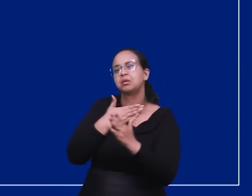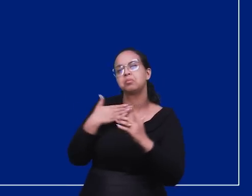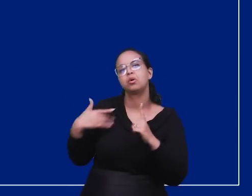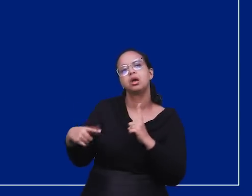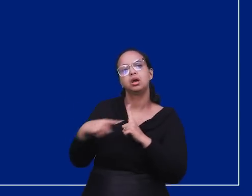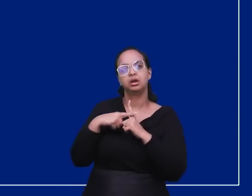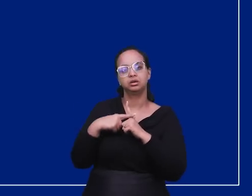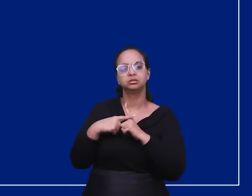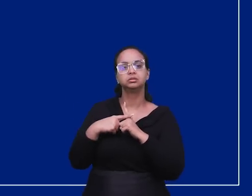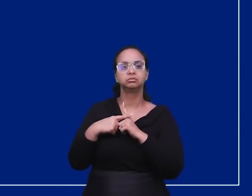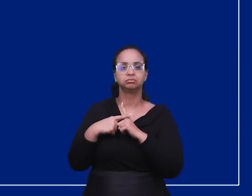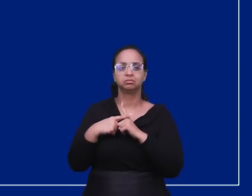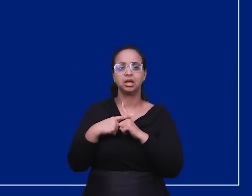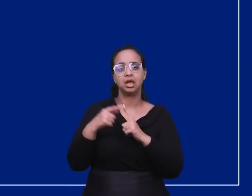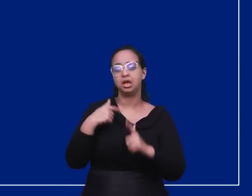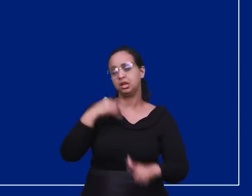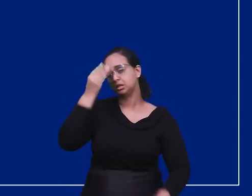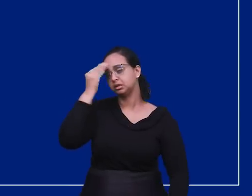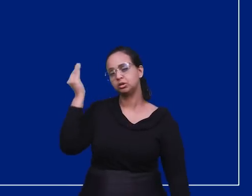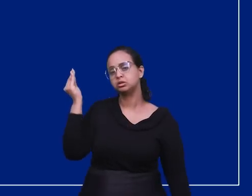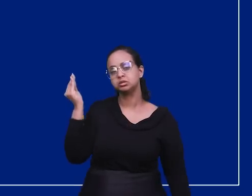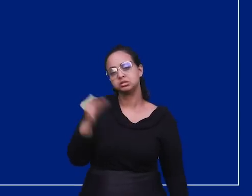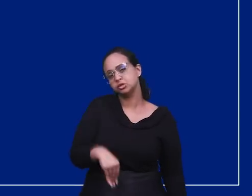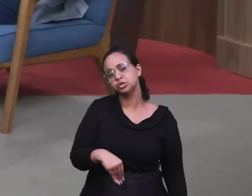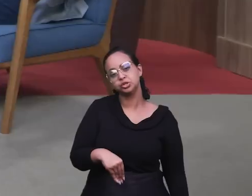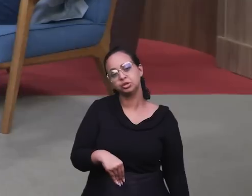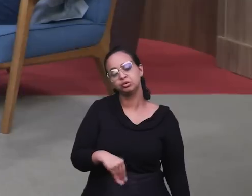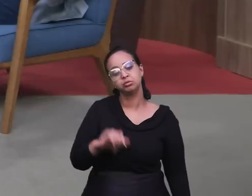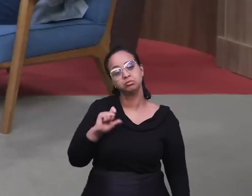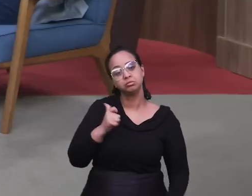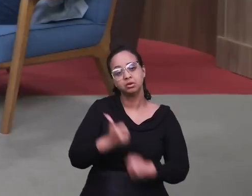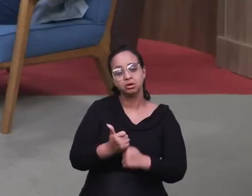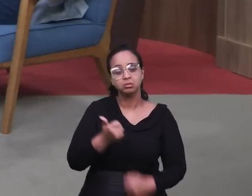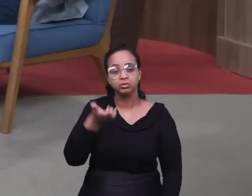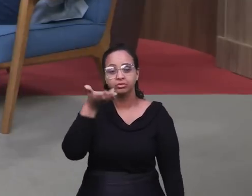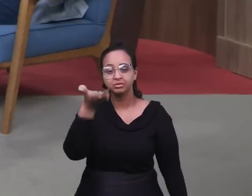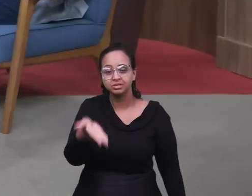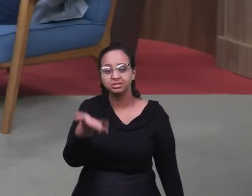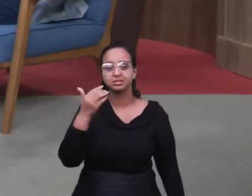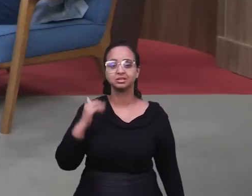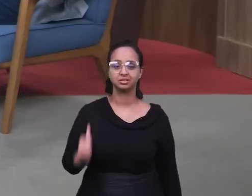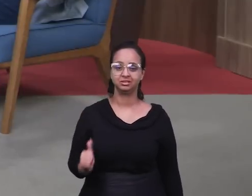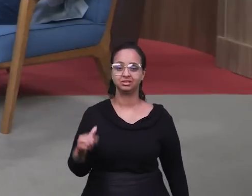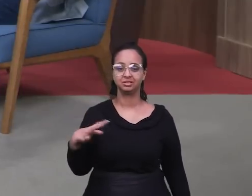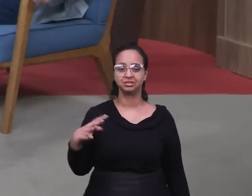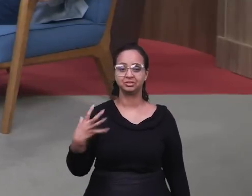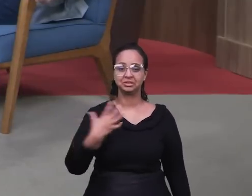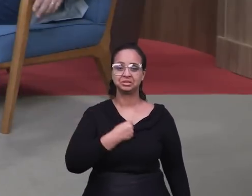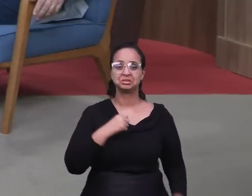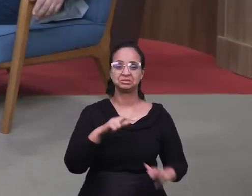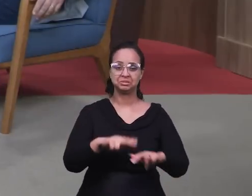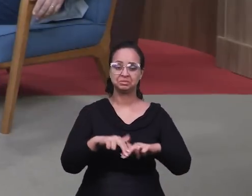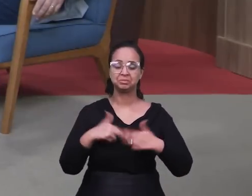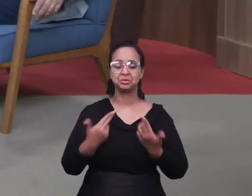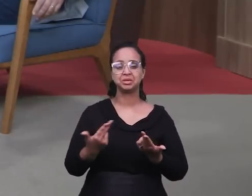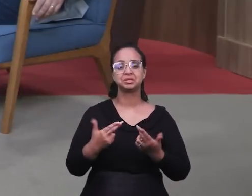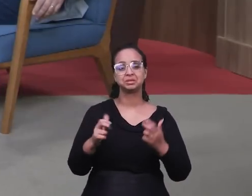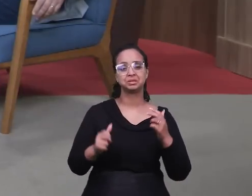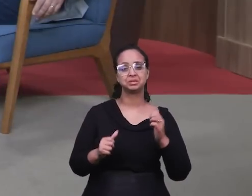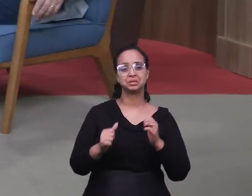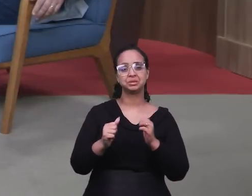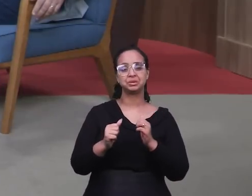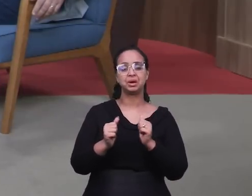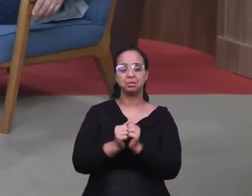morte e morte de cruz. Ele não voltou atrás. Por nós. Por isso Pelo que projeto de salvação. Apocalipse diz que ele é